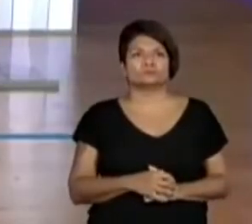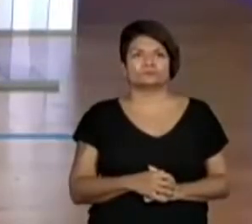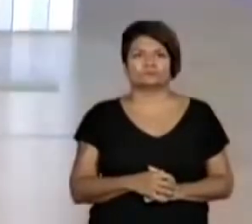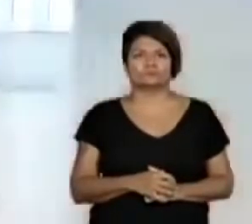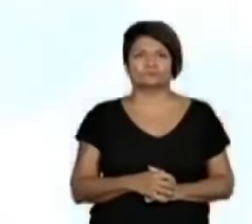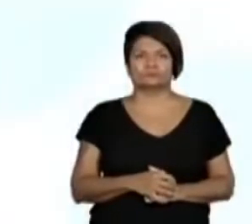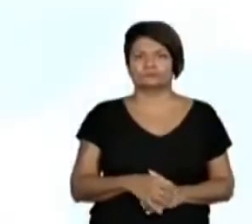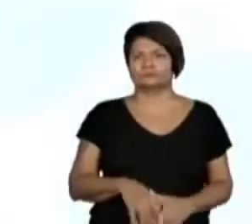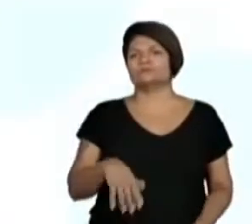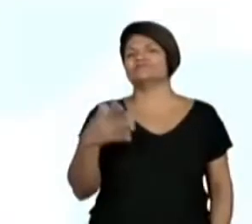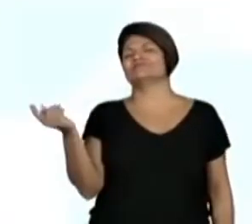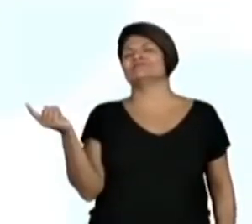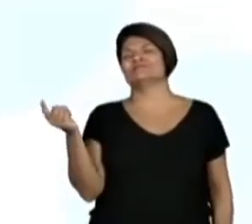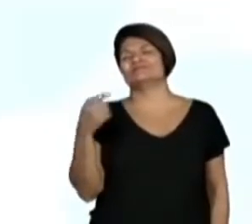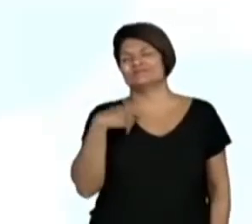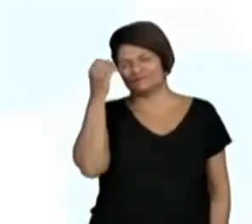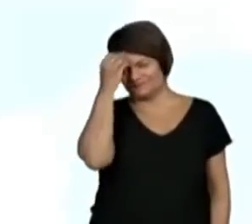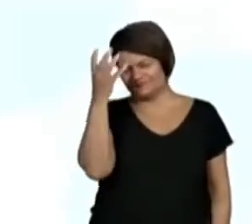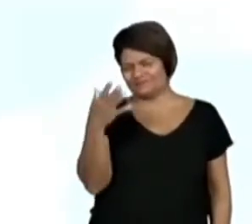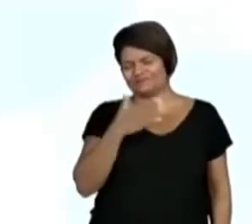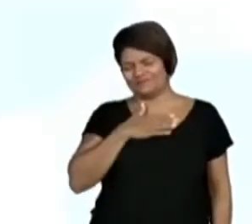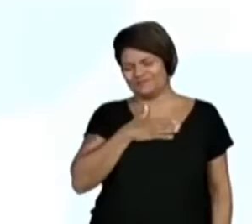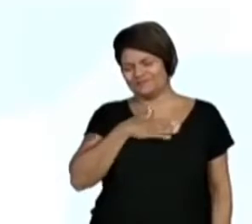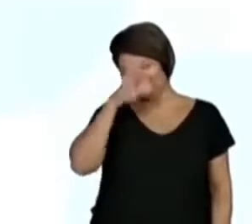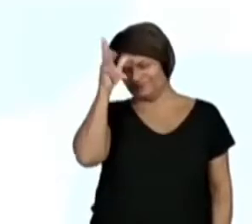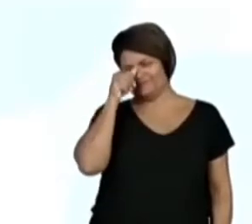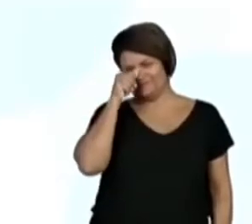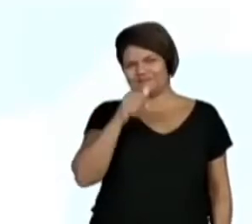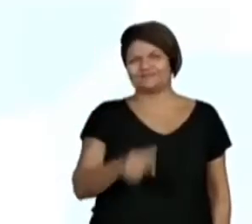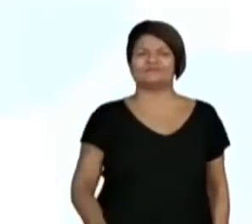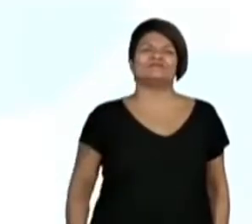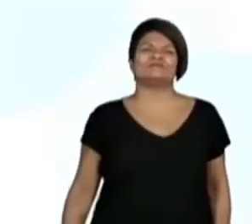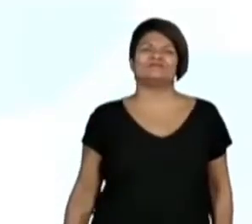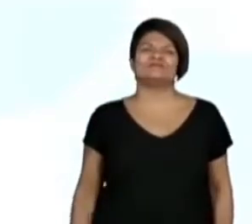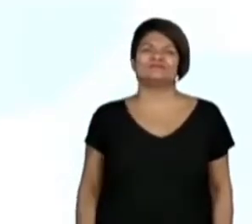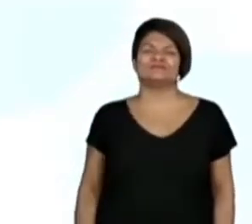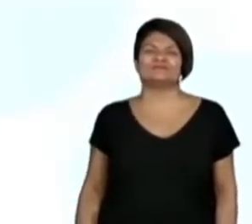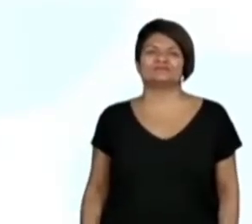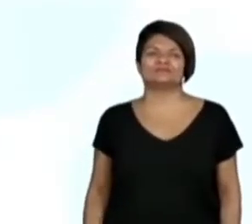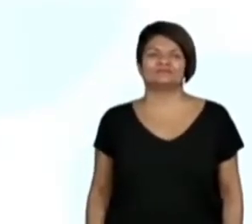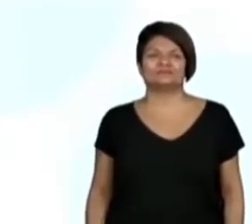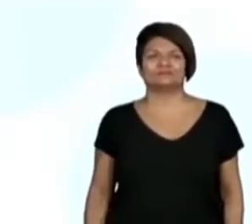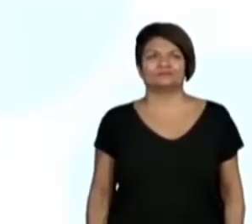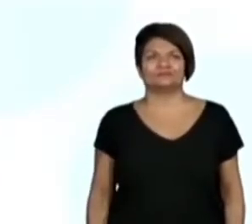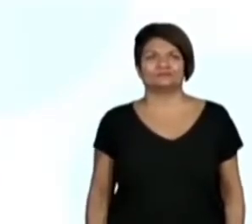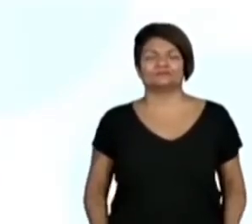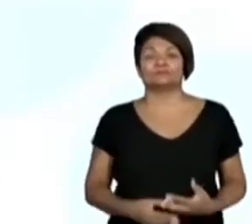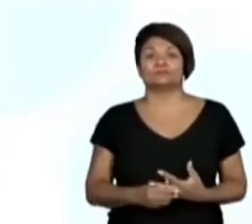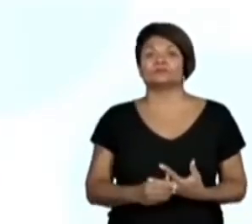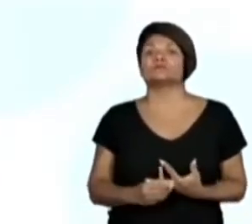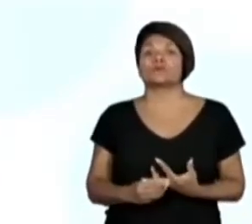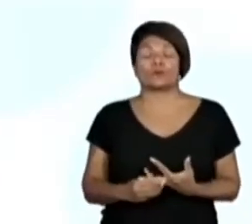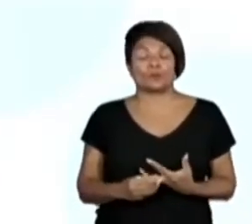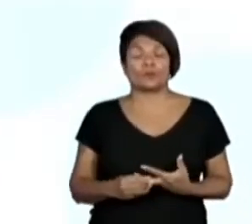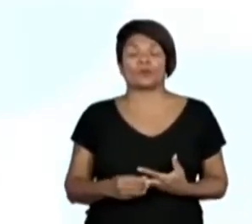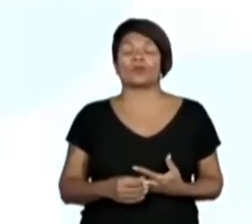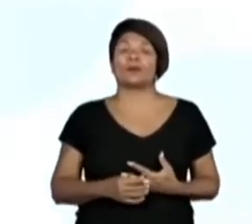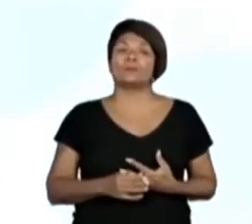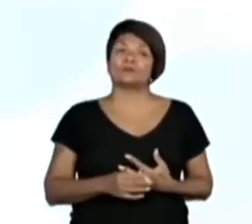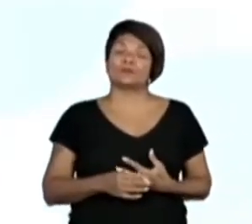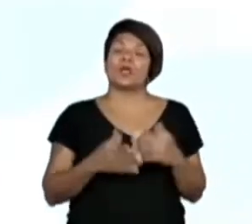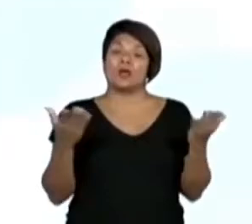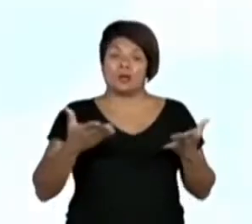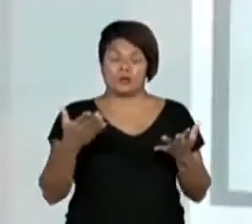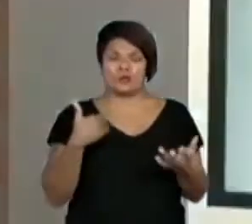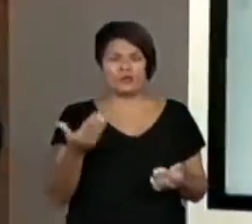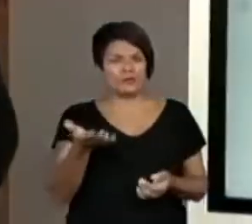Ah lá, trouxe até uma galinha. Eu tinha esquecido da minha galinha que está no material. Olha só. Agora, vamos